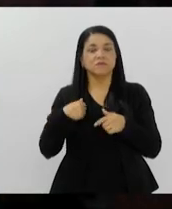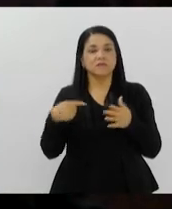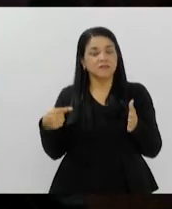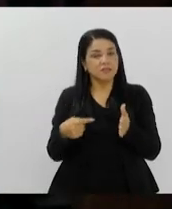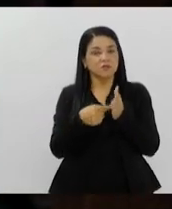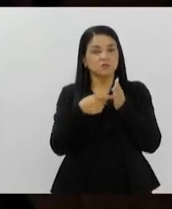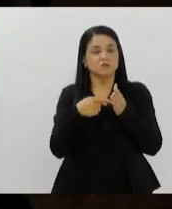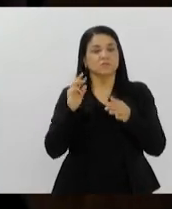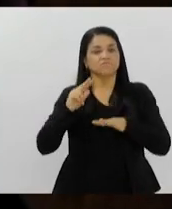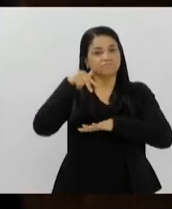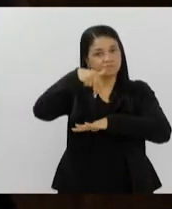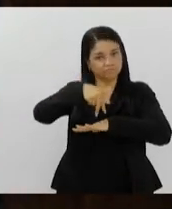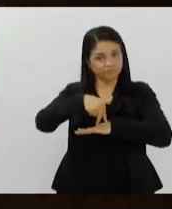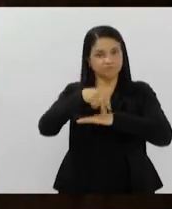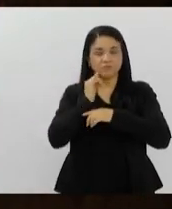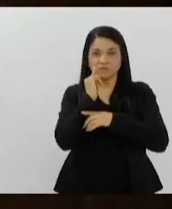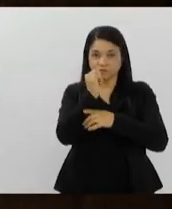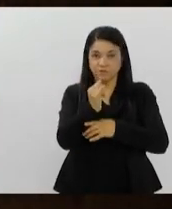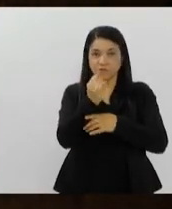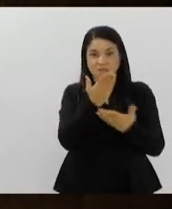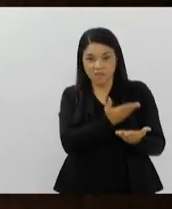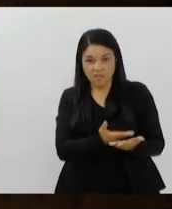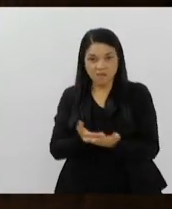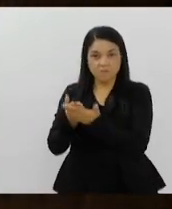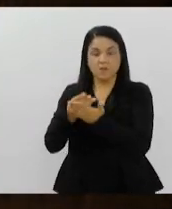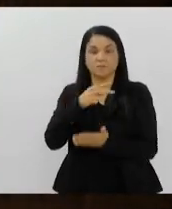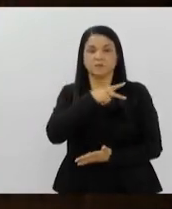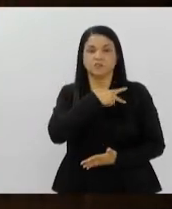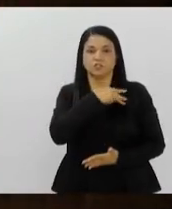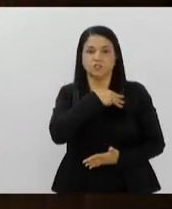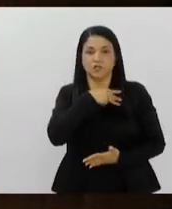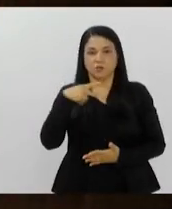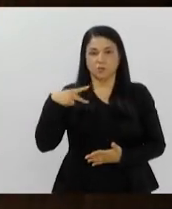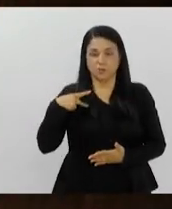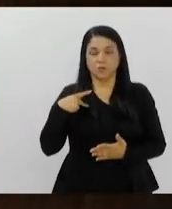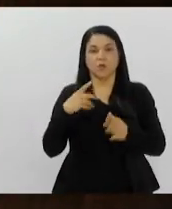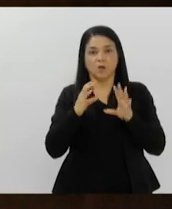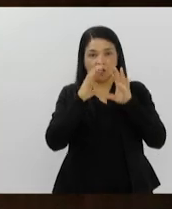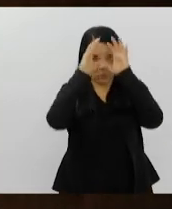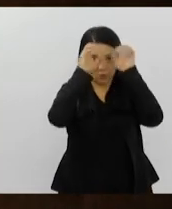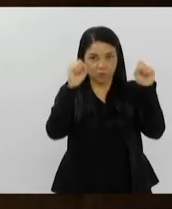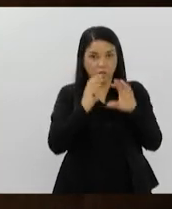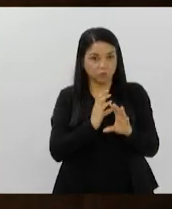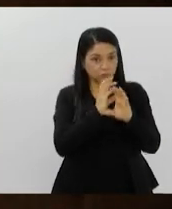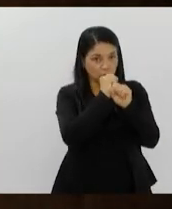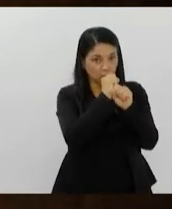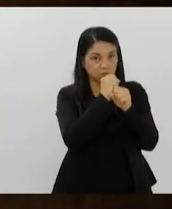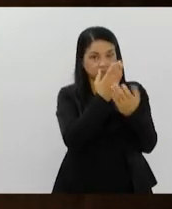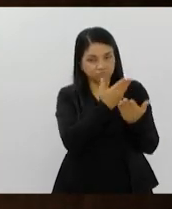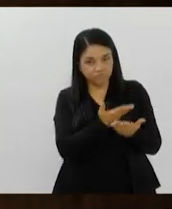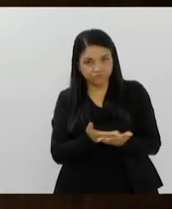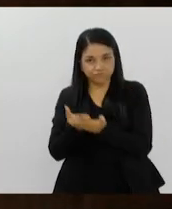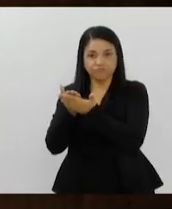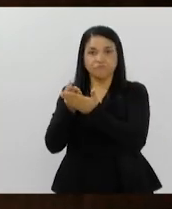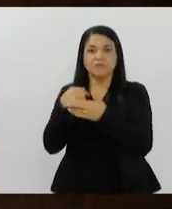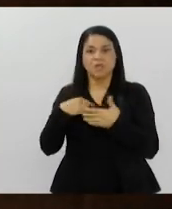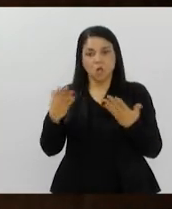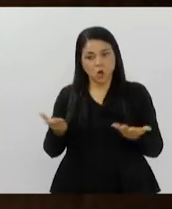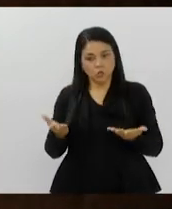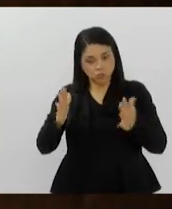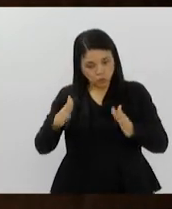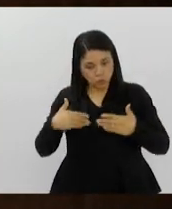essa casa e encaminhei ao Ministério Público, ao Tribunal de Contas, e hoje tivemos uma surpresa